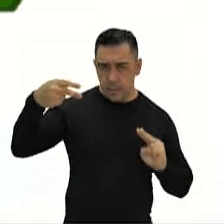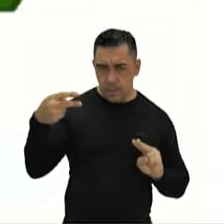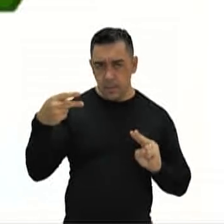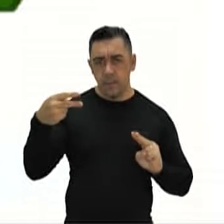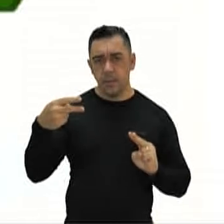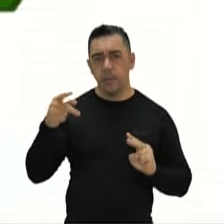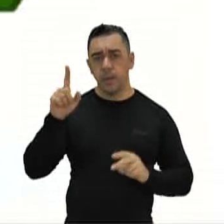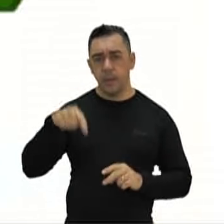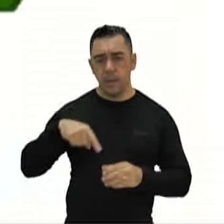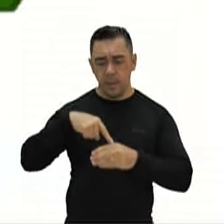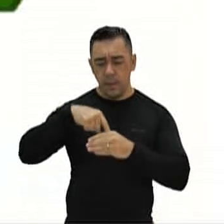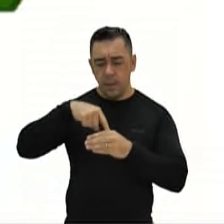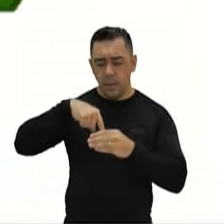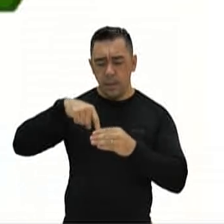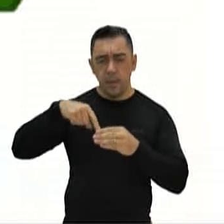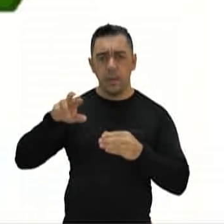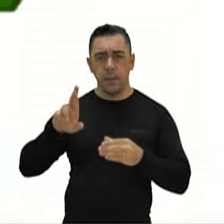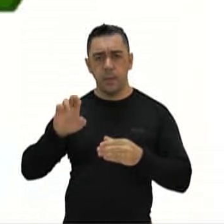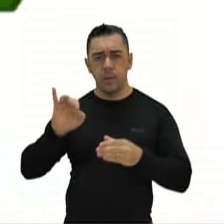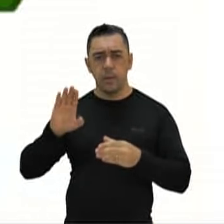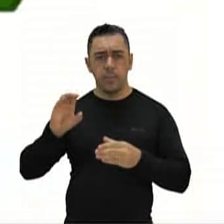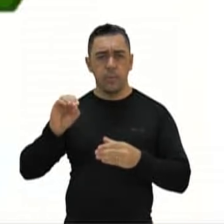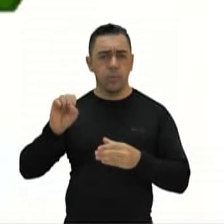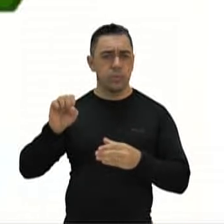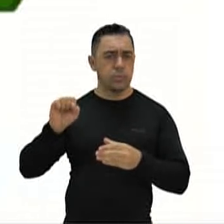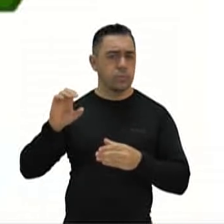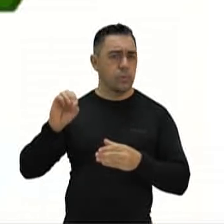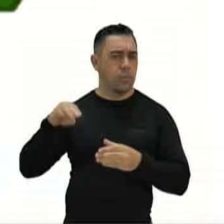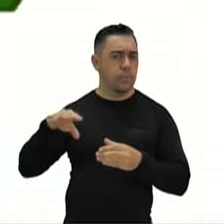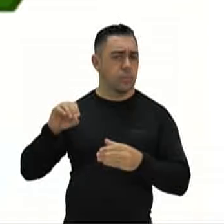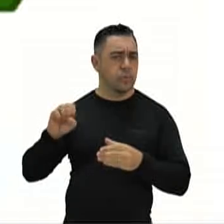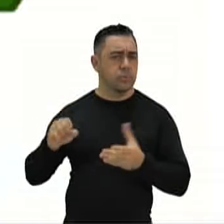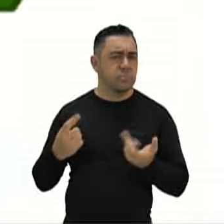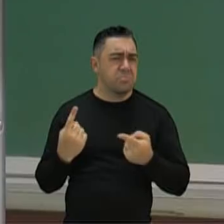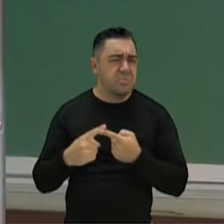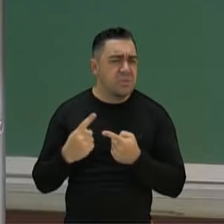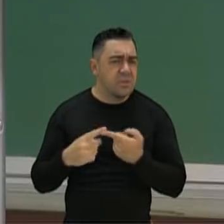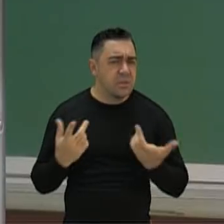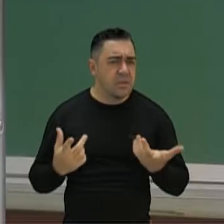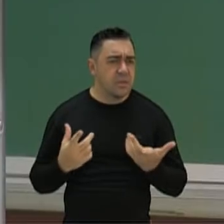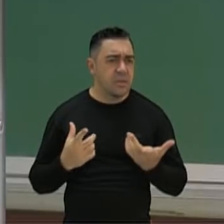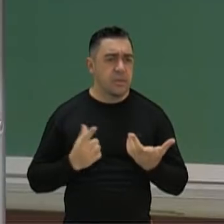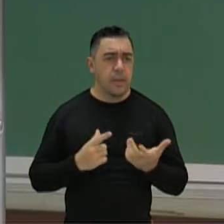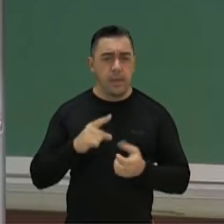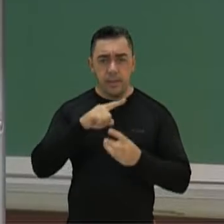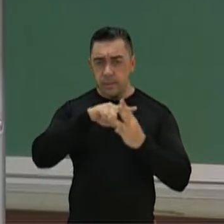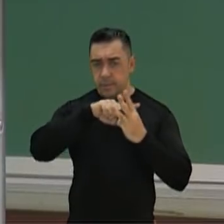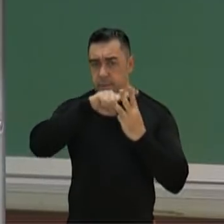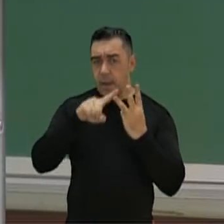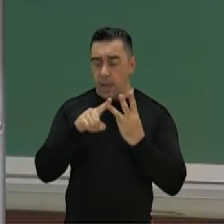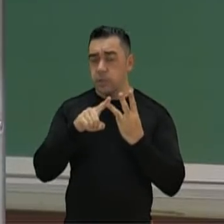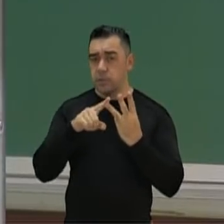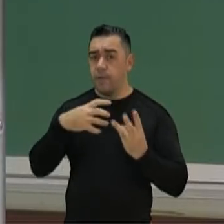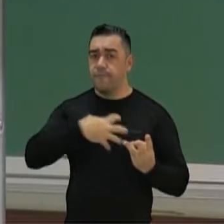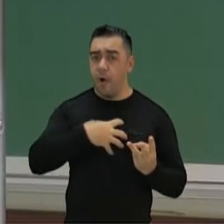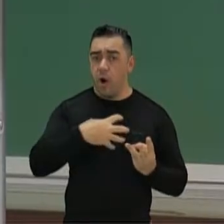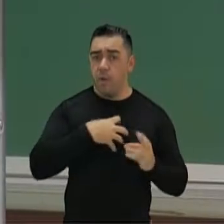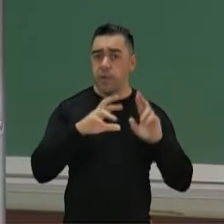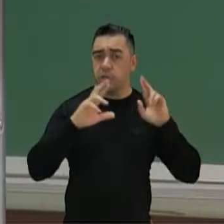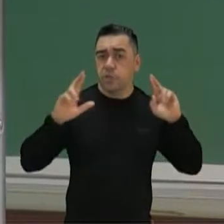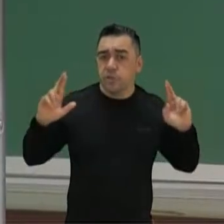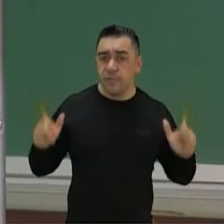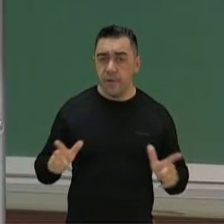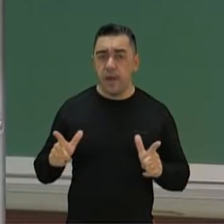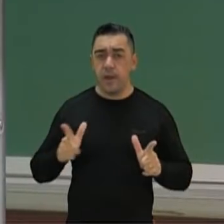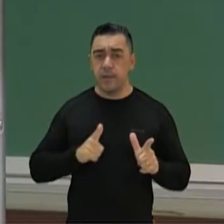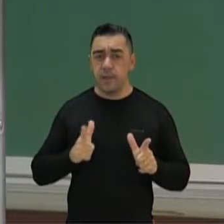e ribossomos. Por que será? Elas parecem diferentes, elas têm formatos diferentes, elas têm